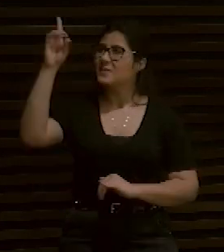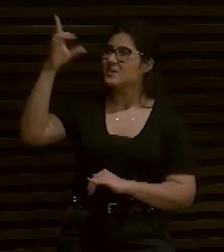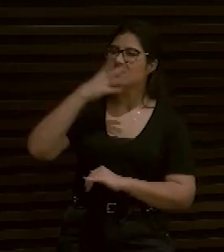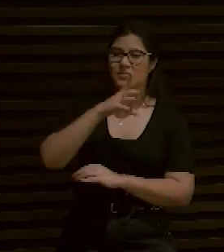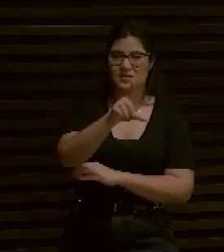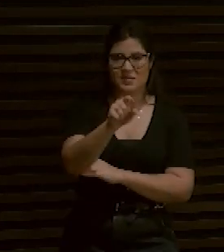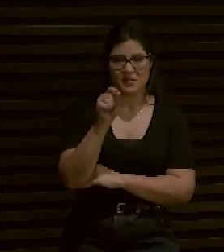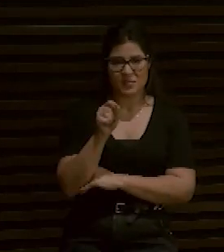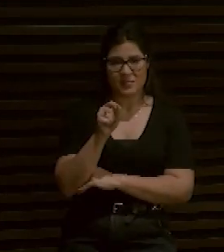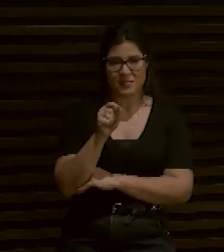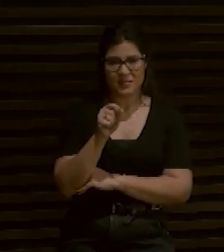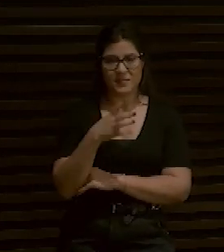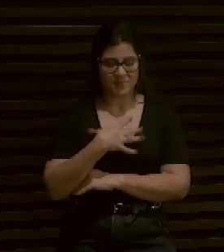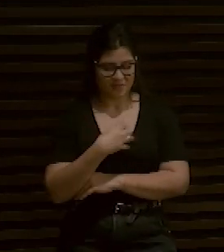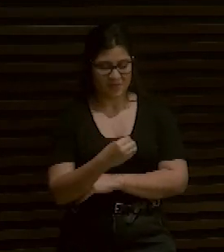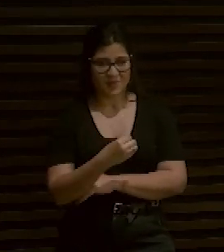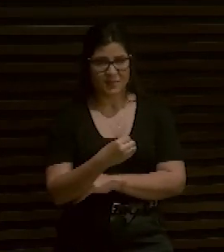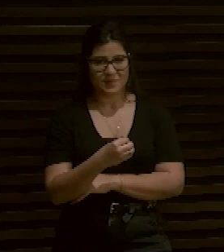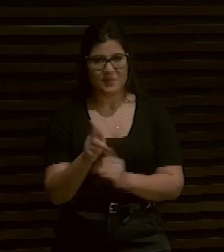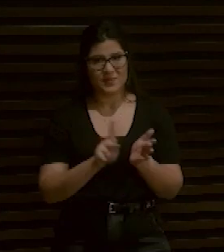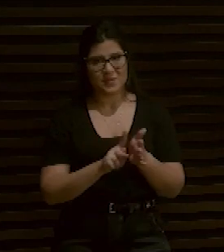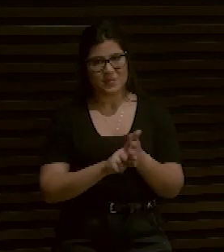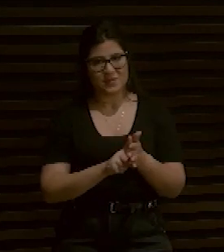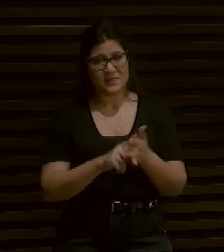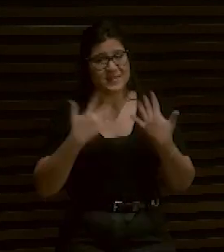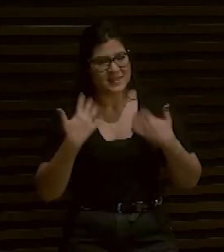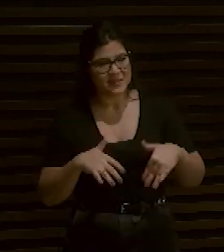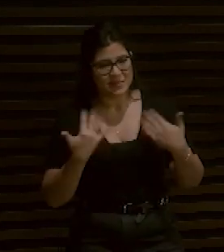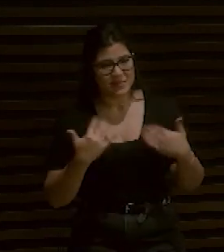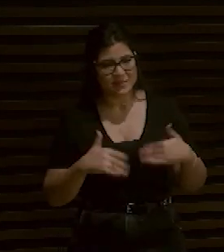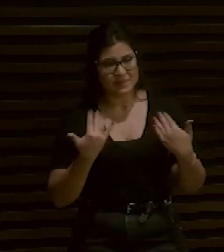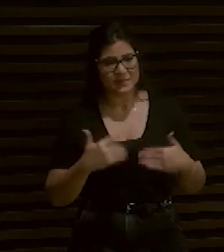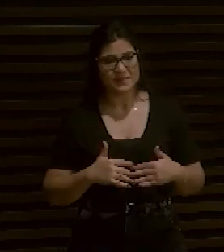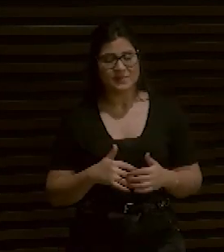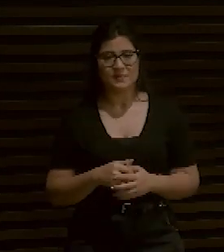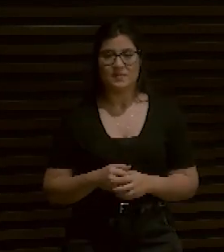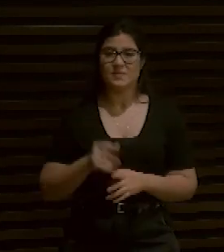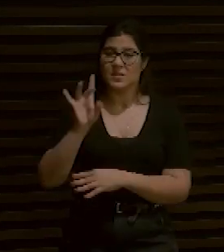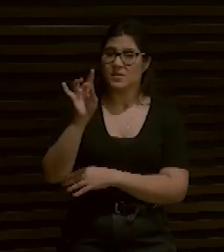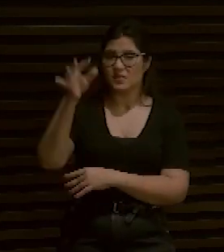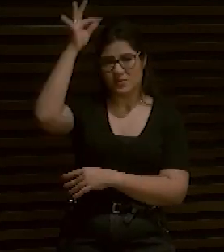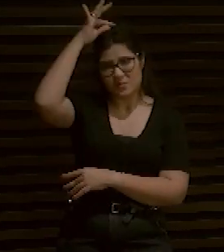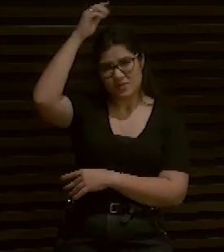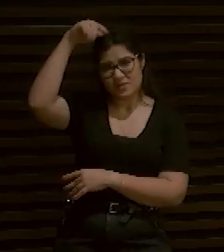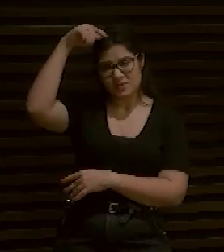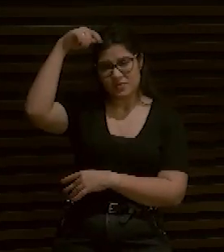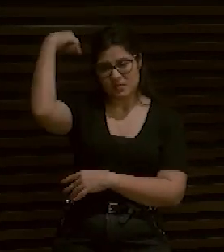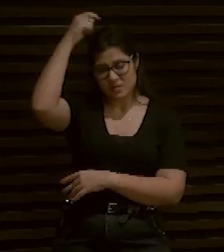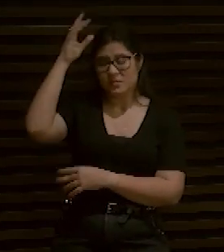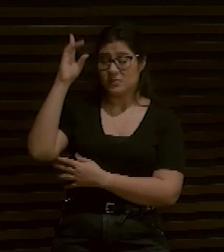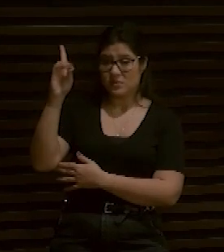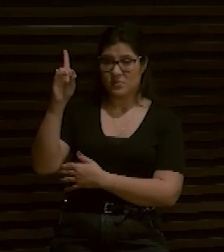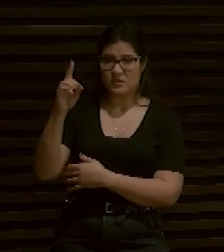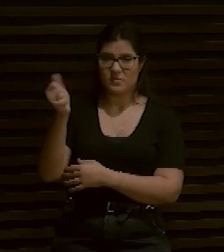dele. Isso é muito grande, queridos. Só o Espírito de Deus pode trazer revelação plena